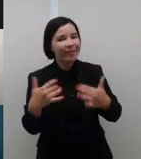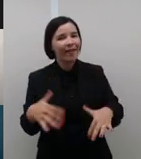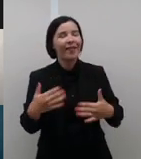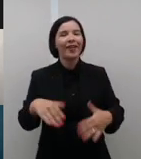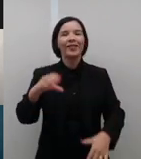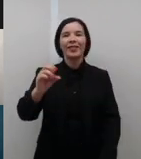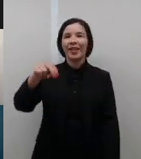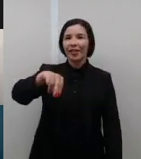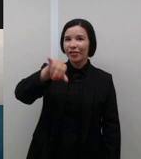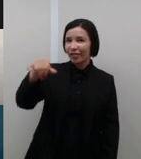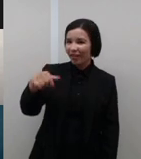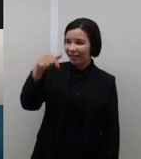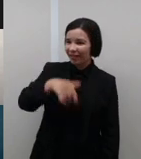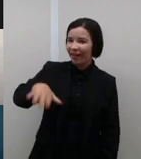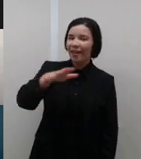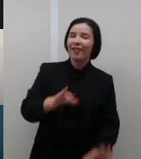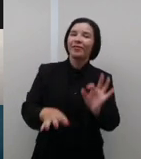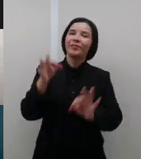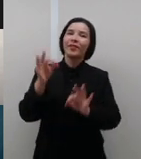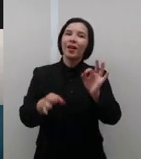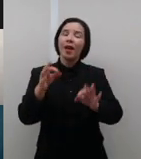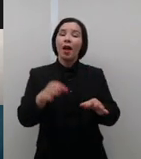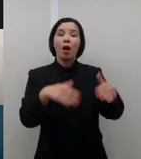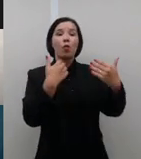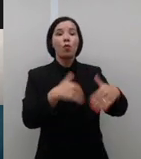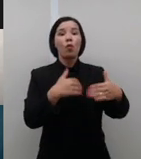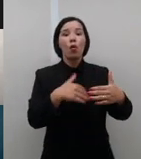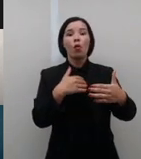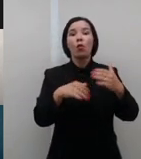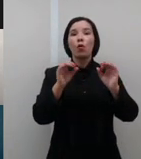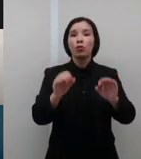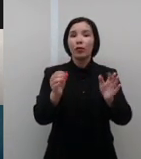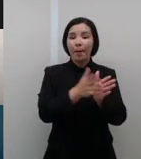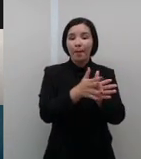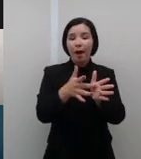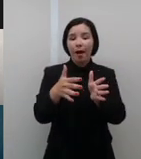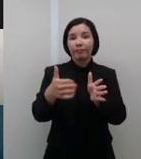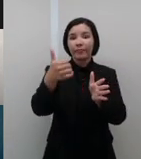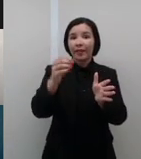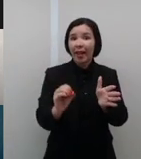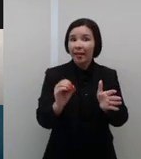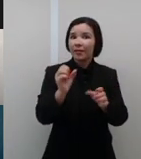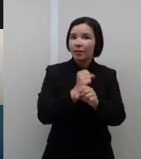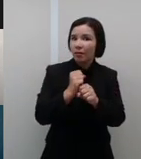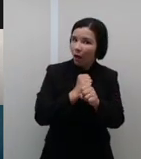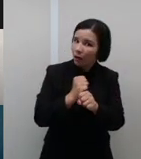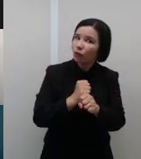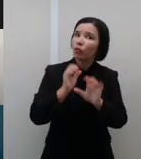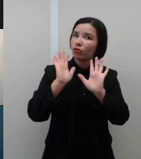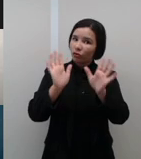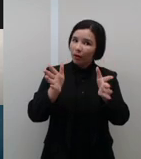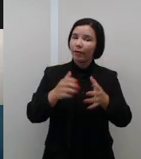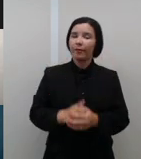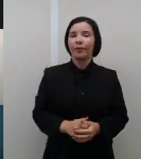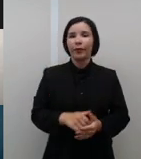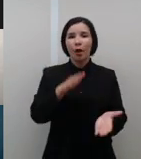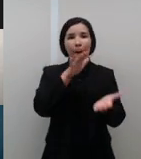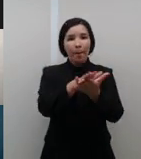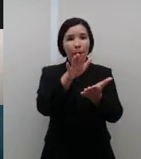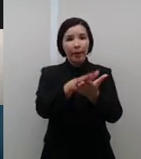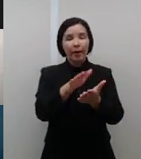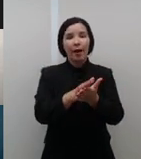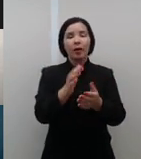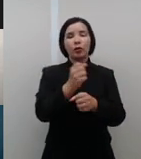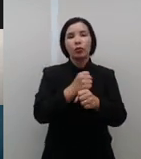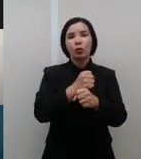É um concurso que vem aí, no caso, no espaço de 10 anos. Né? Publicado em 11 de dezembro de 2013, quase 10 anos,